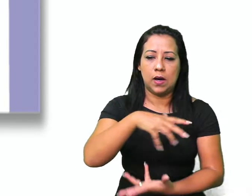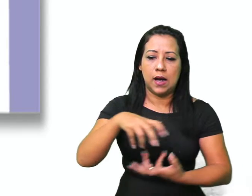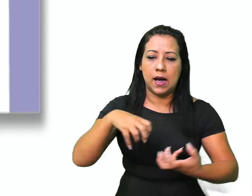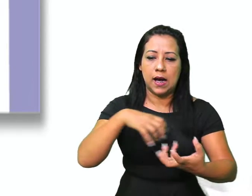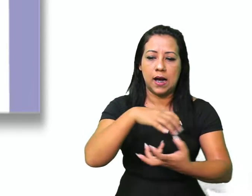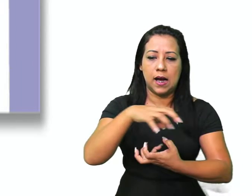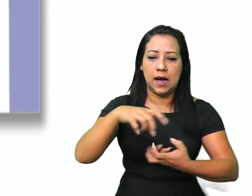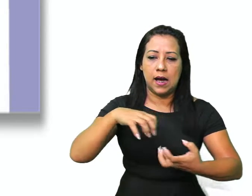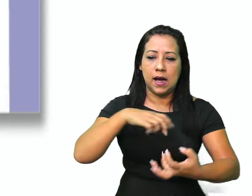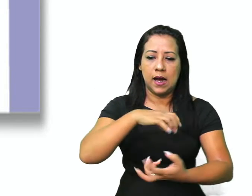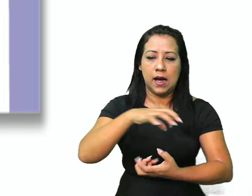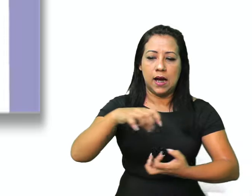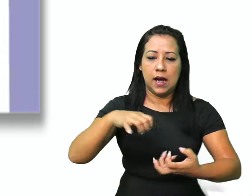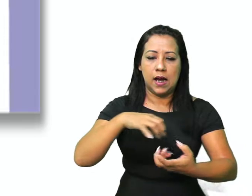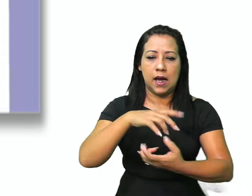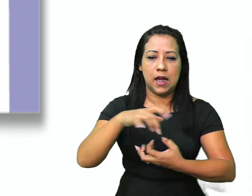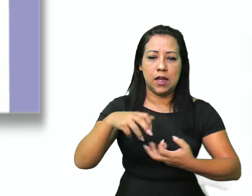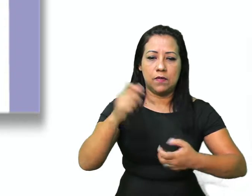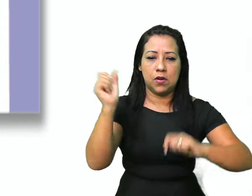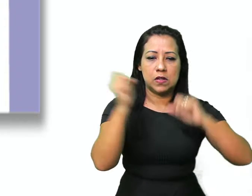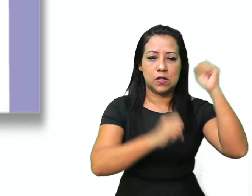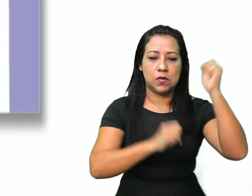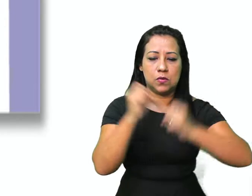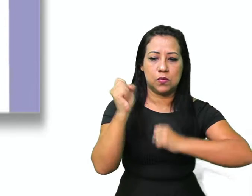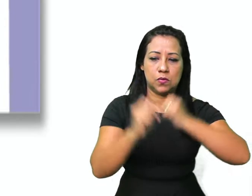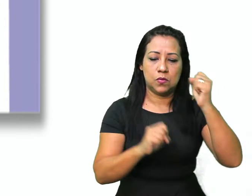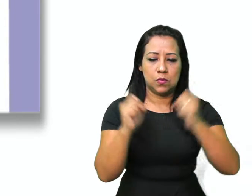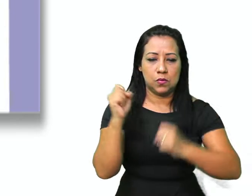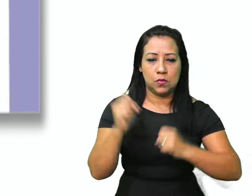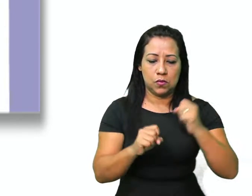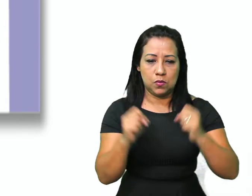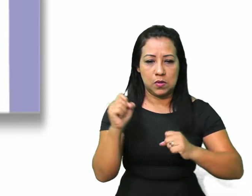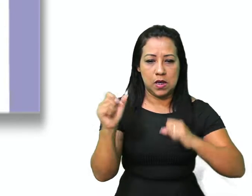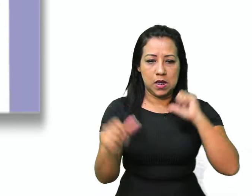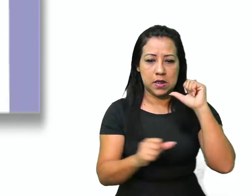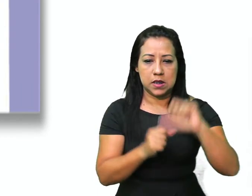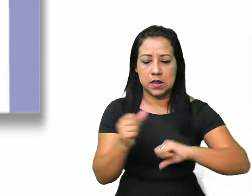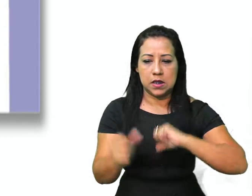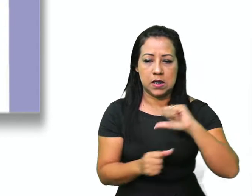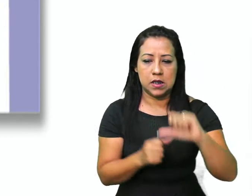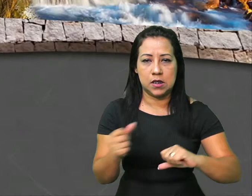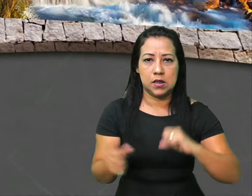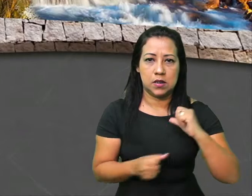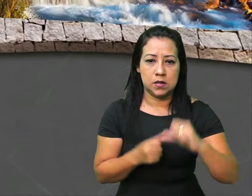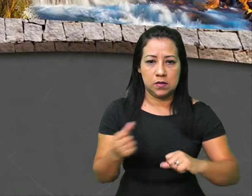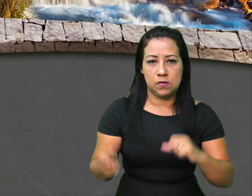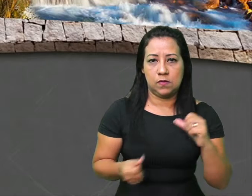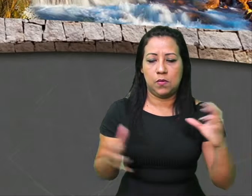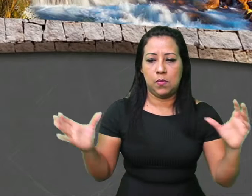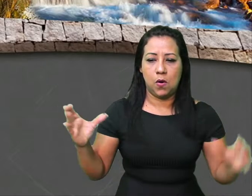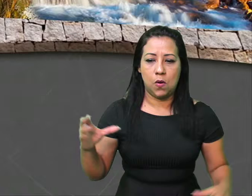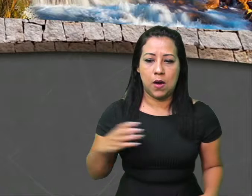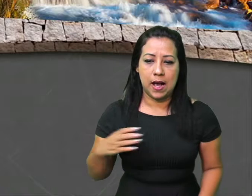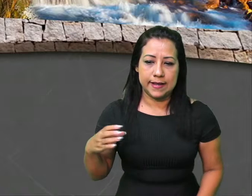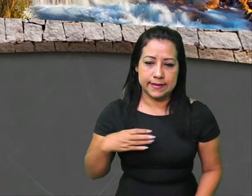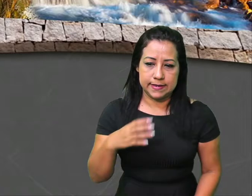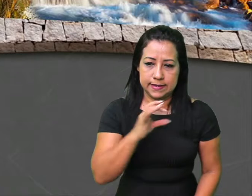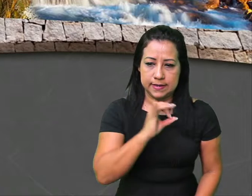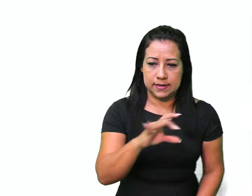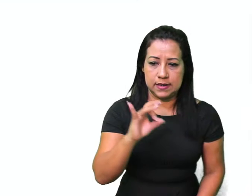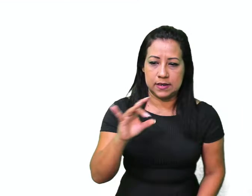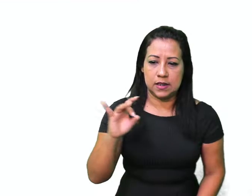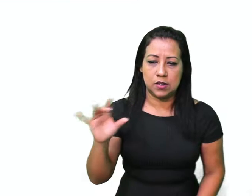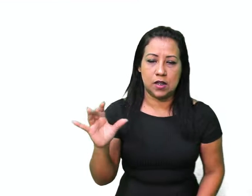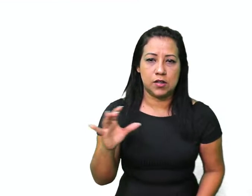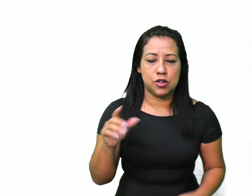mundo. E o que é urbanismo, o que é planejamento urbano. Só lembrando a vocês que